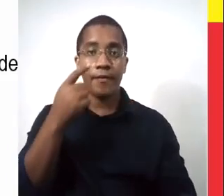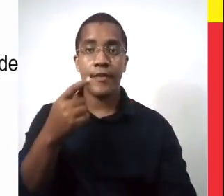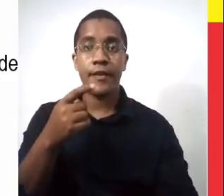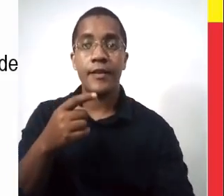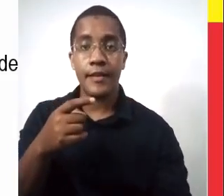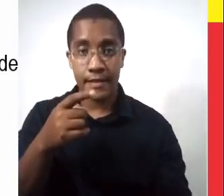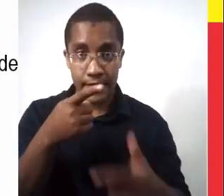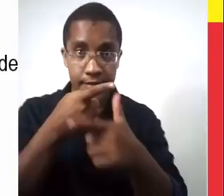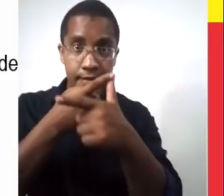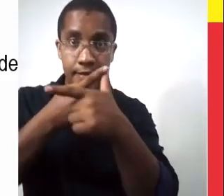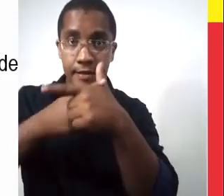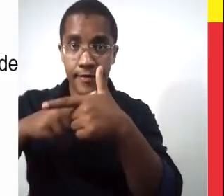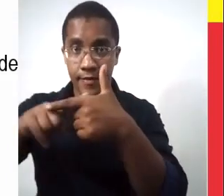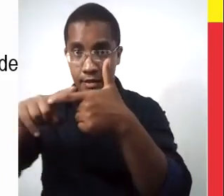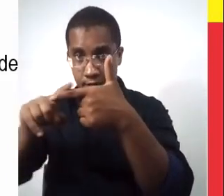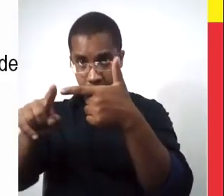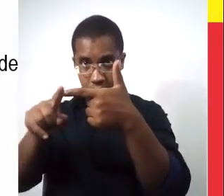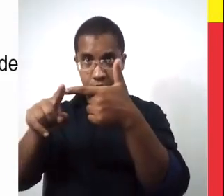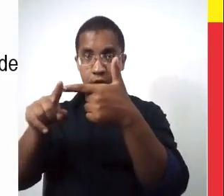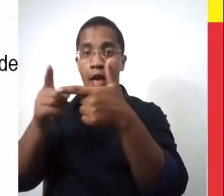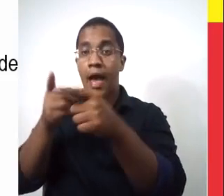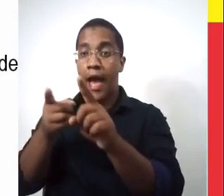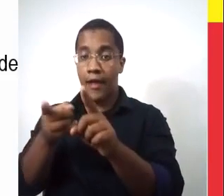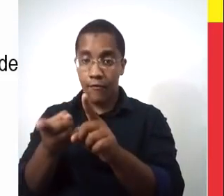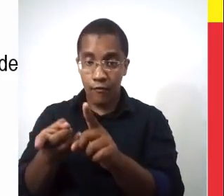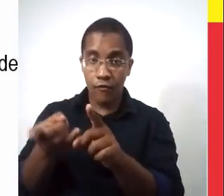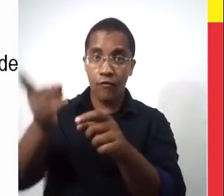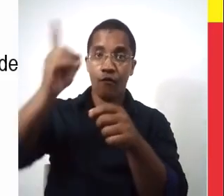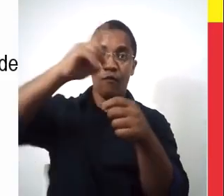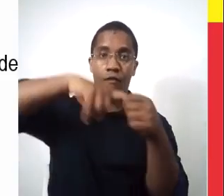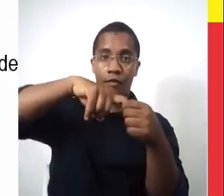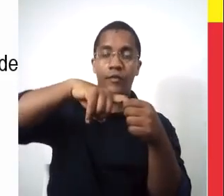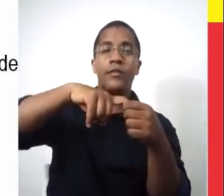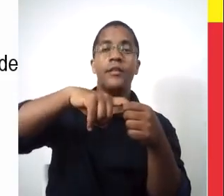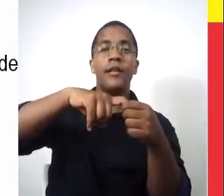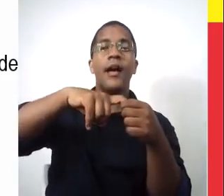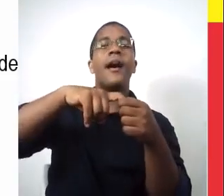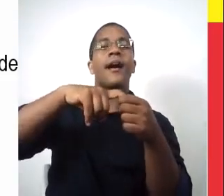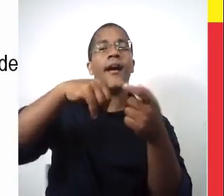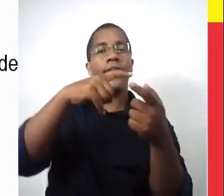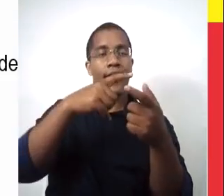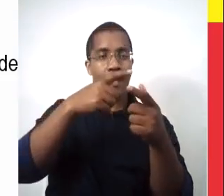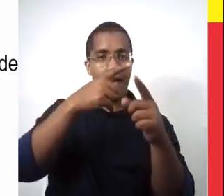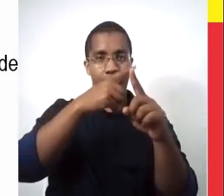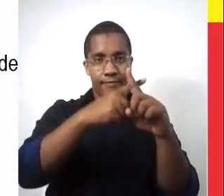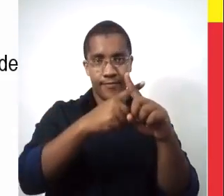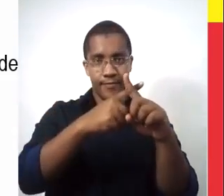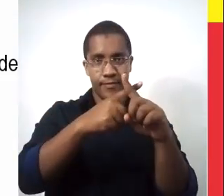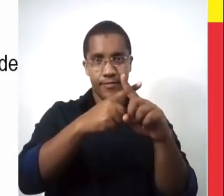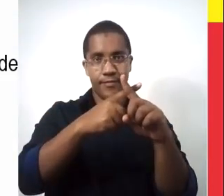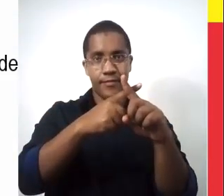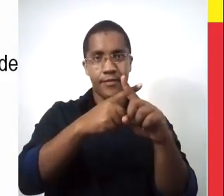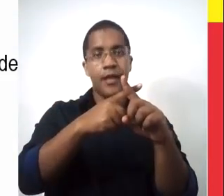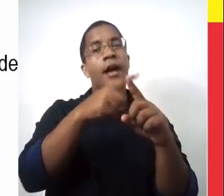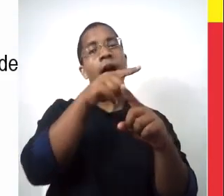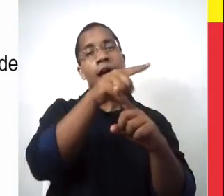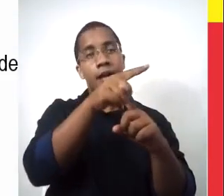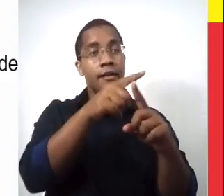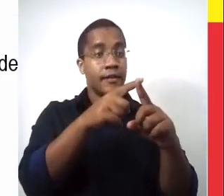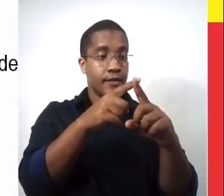aí. Dividiu, passa multiplicando. Tá? Soma, passa subtraindo. Tá subtraindo, passa